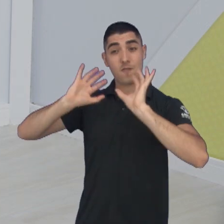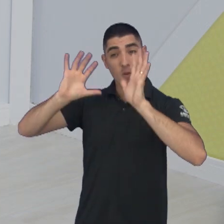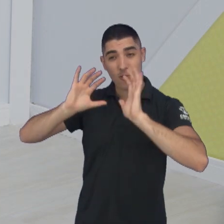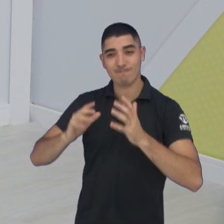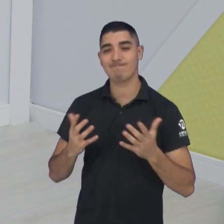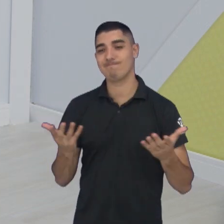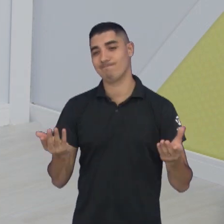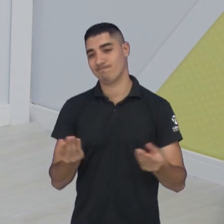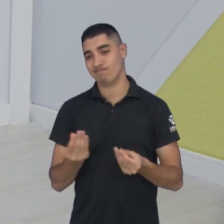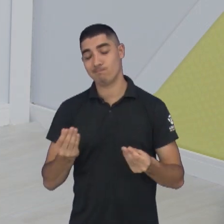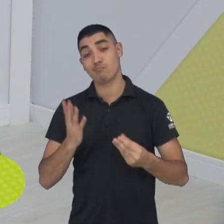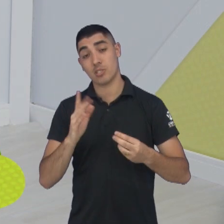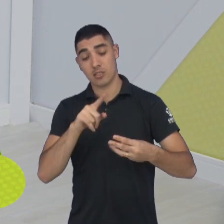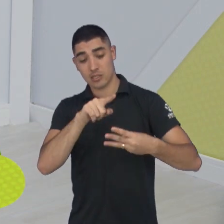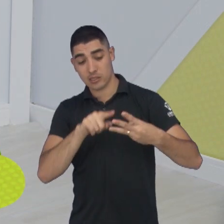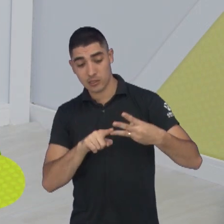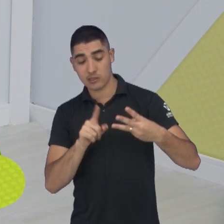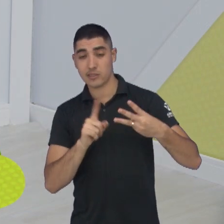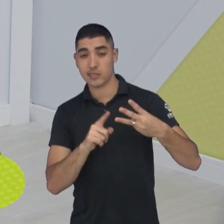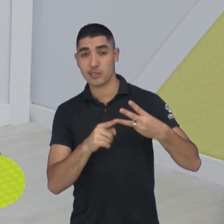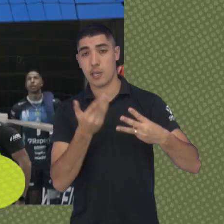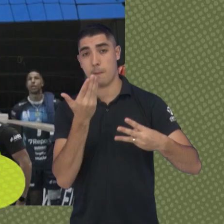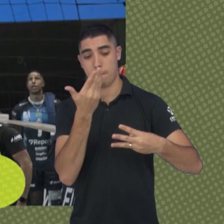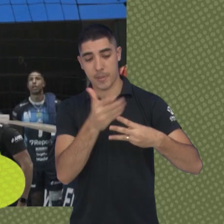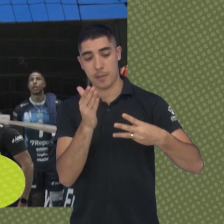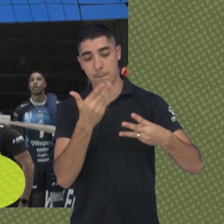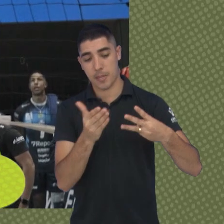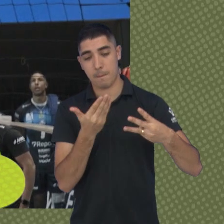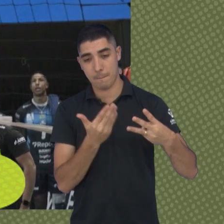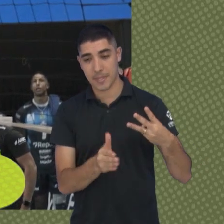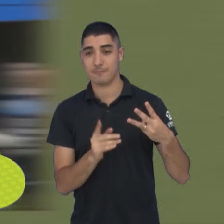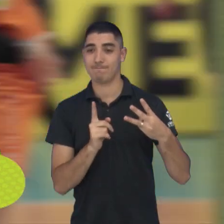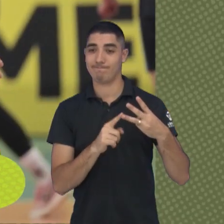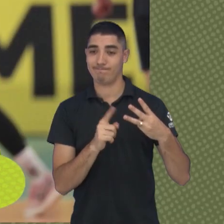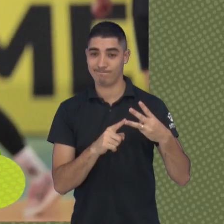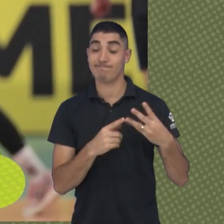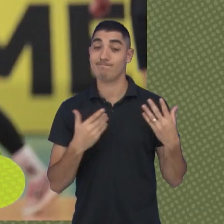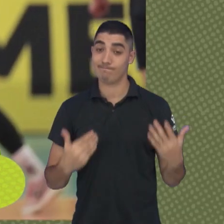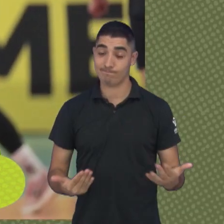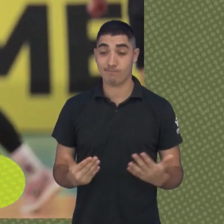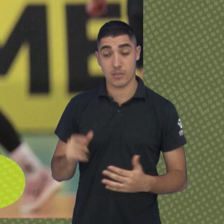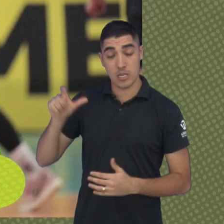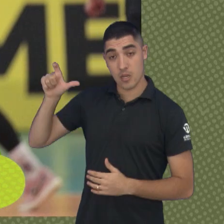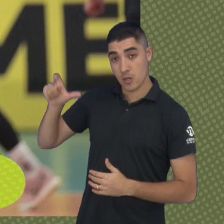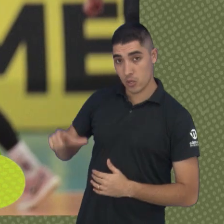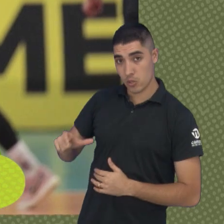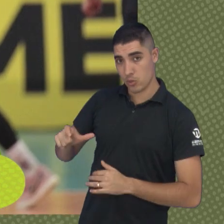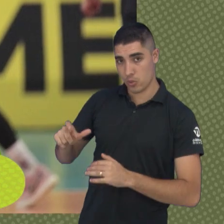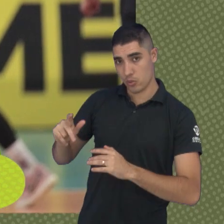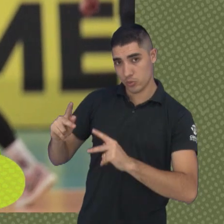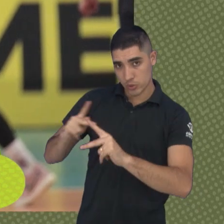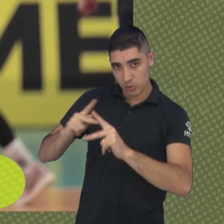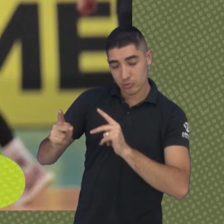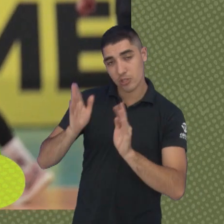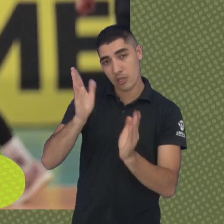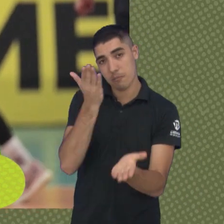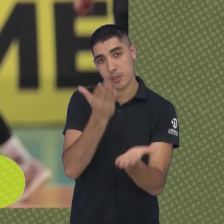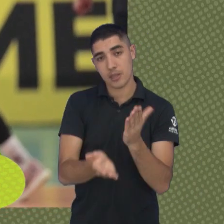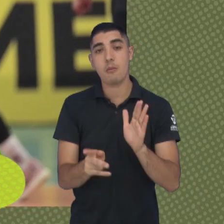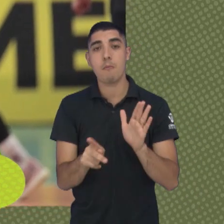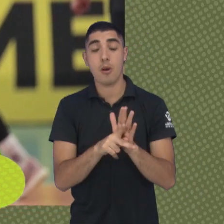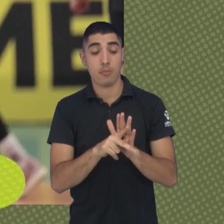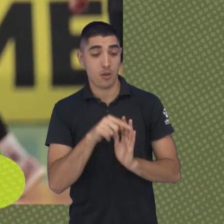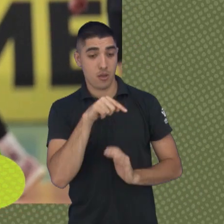ele conheceu a sua terceira derrota na Superliga Masculina de Vôlei. O time do técnico Carlos Schwank foi derrotado pelo Suzano na